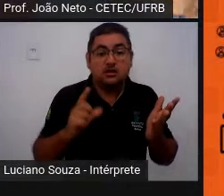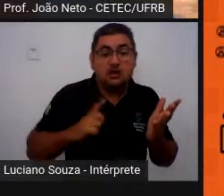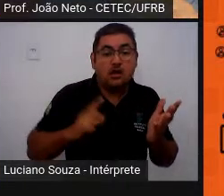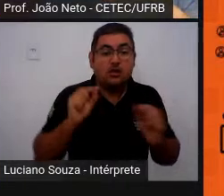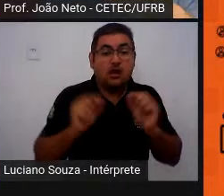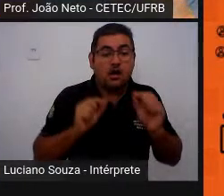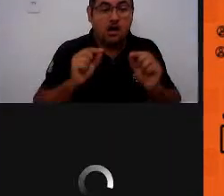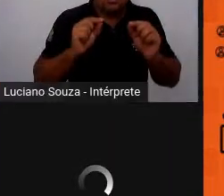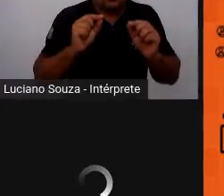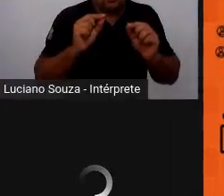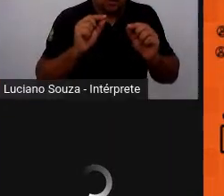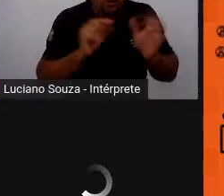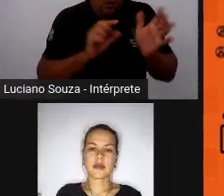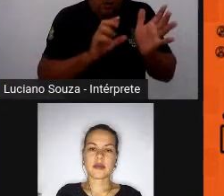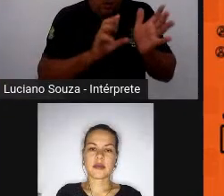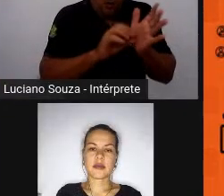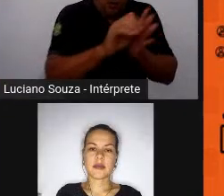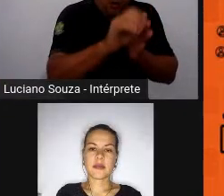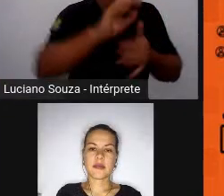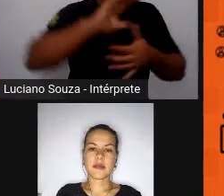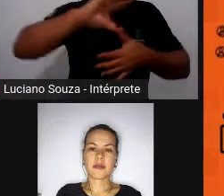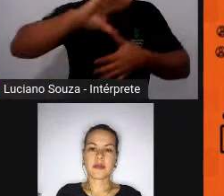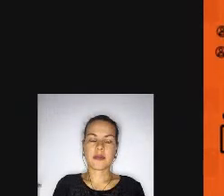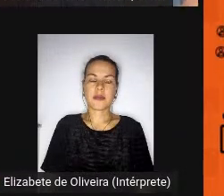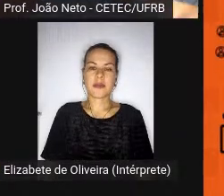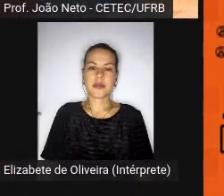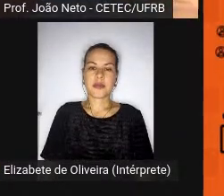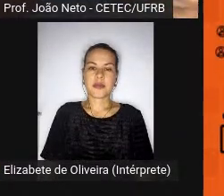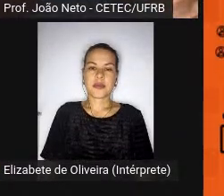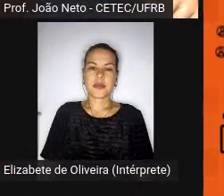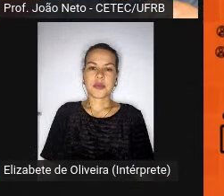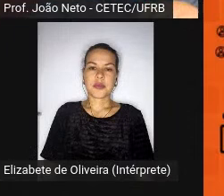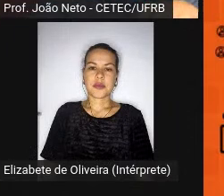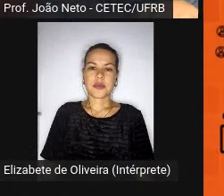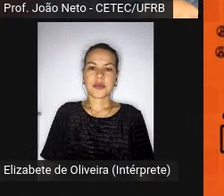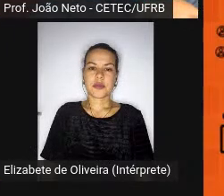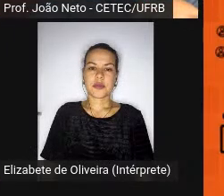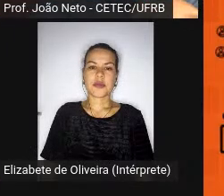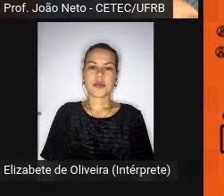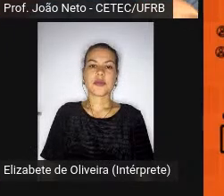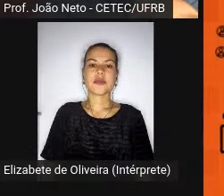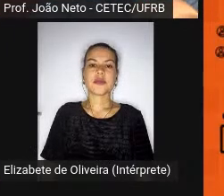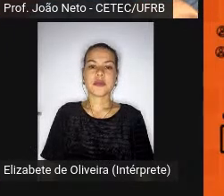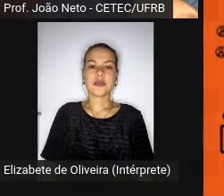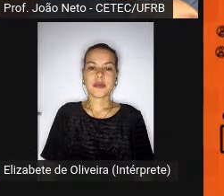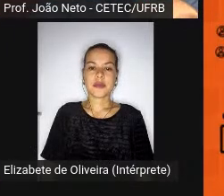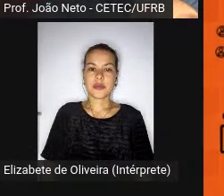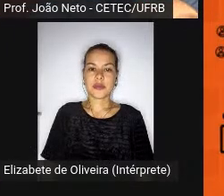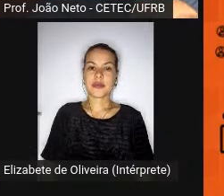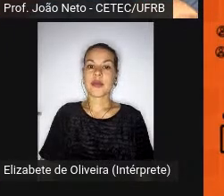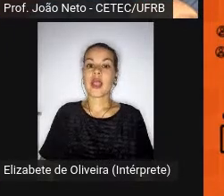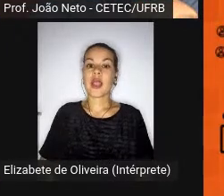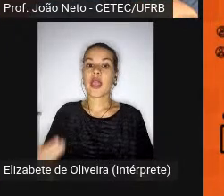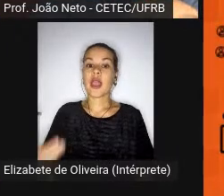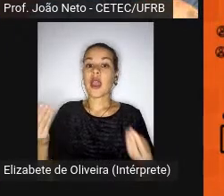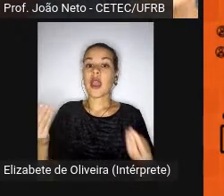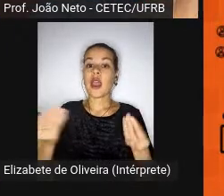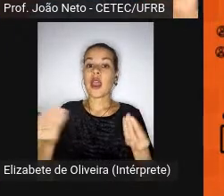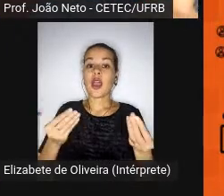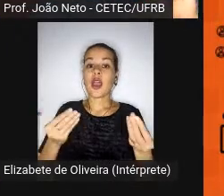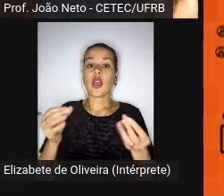sinaliza para a gente qual o melhor caminho com a melhor rota Como fazer para não pegar congestionamento E por aí vai